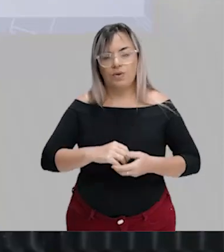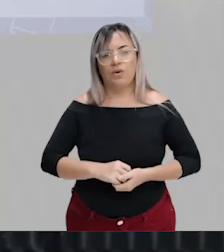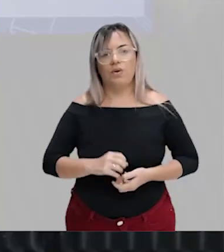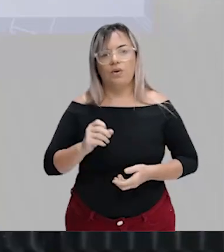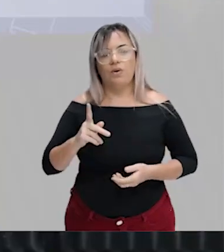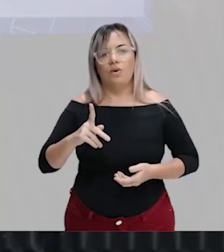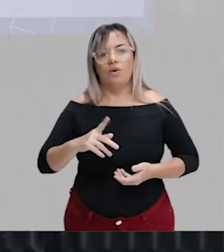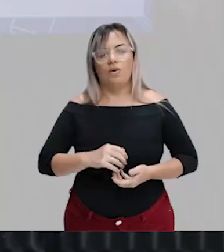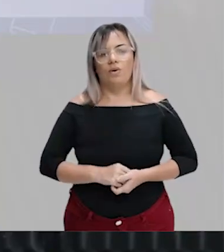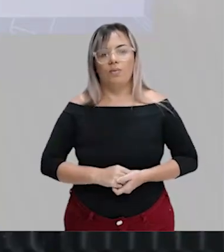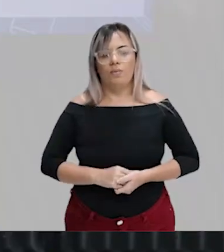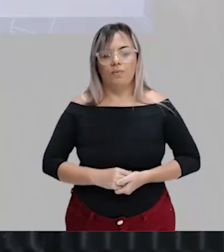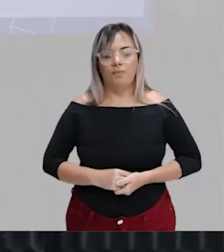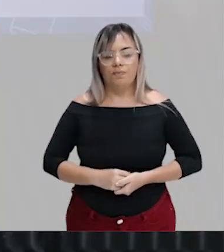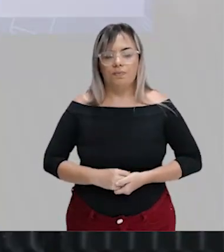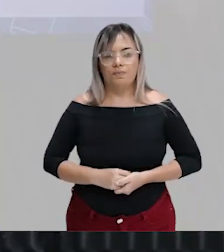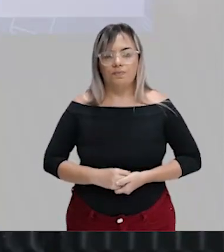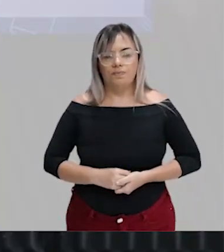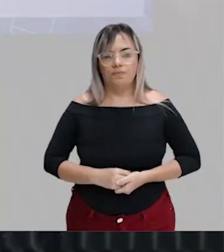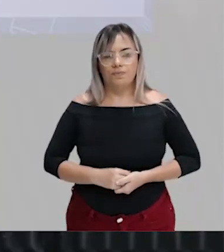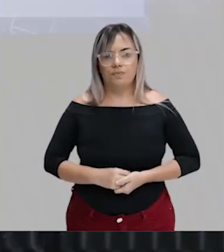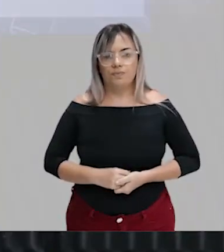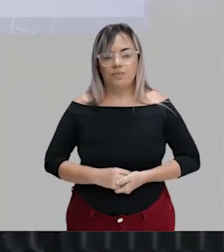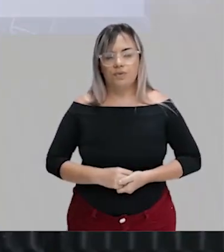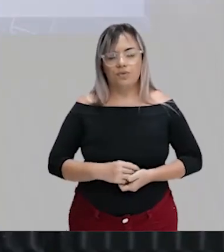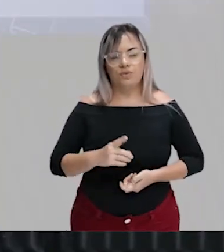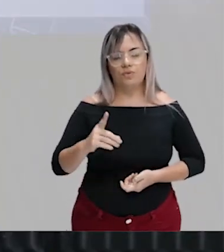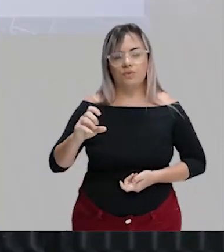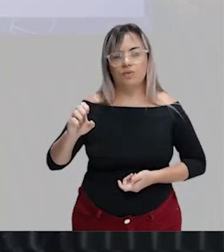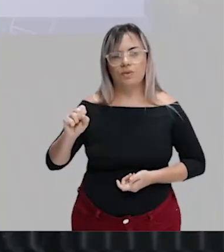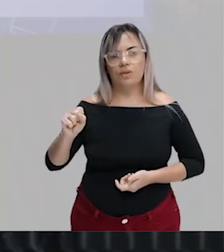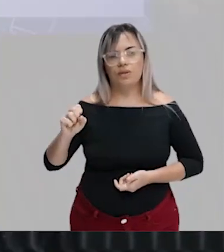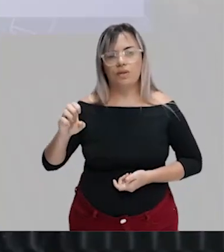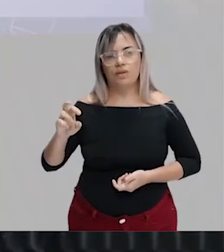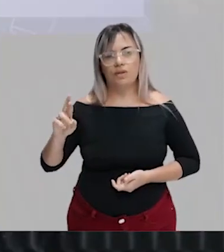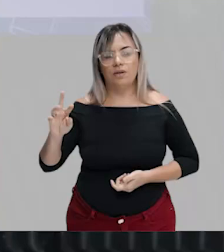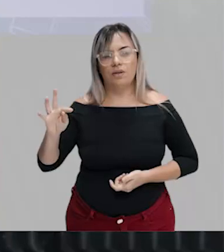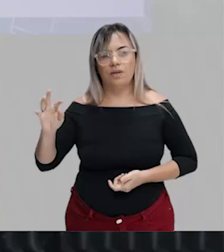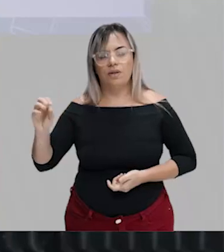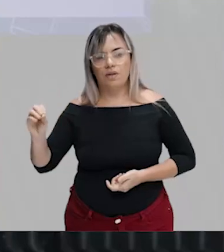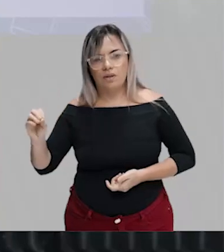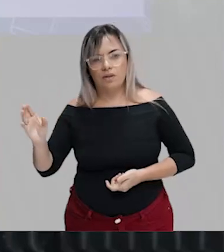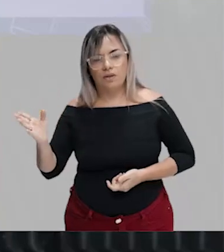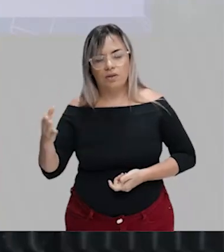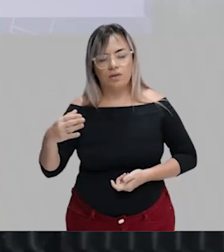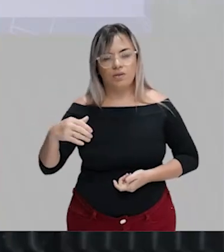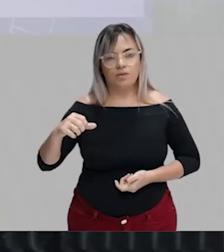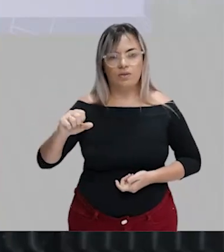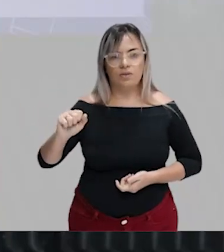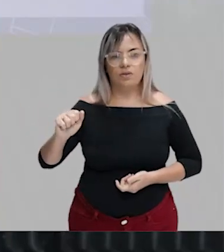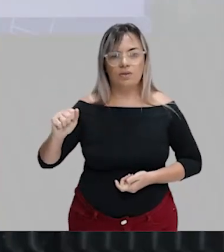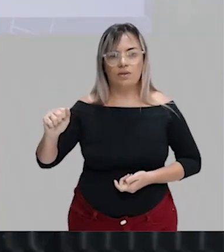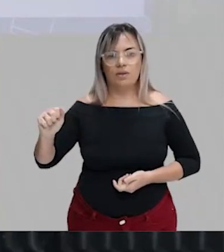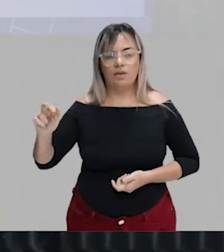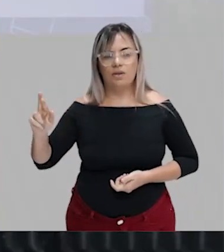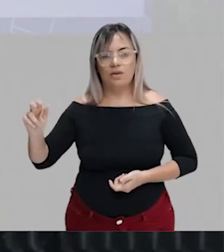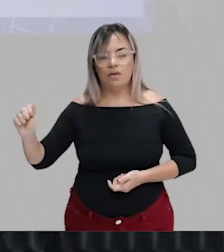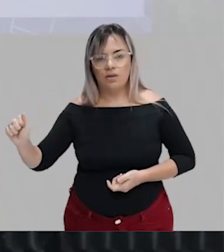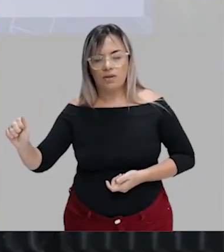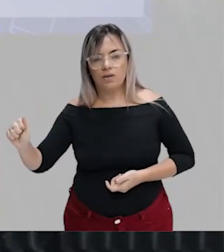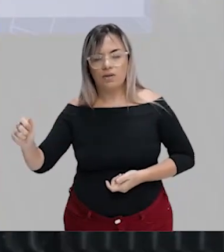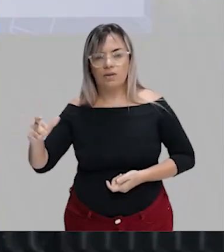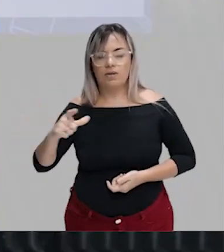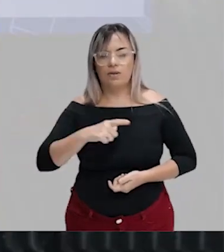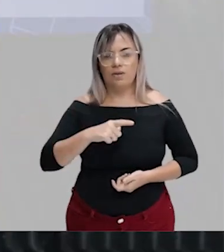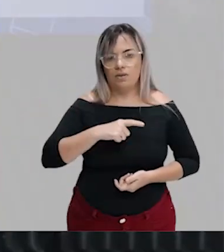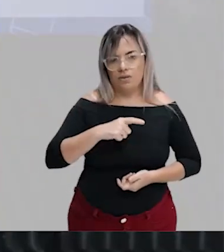Certo? No deserto do Saara, por exemplo, existem pessoas, comunidades